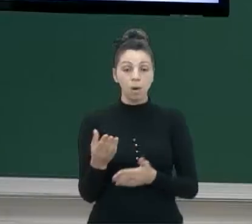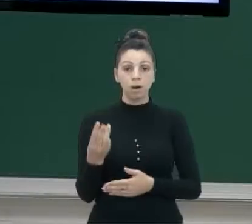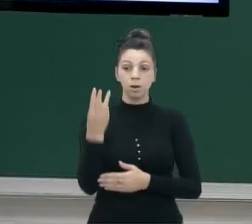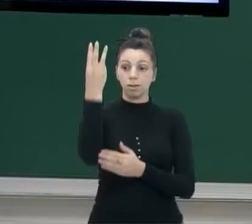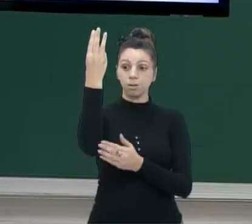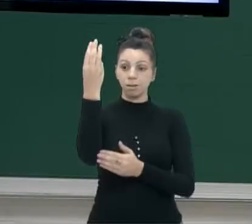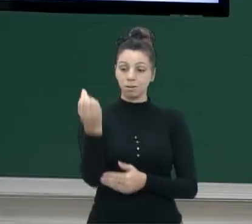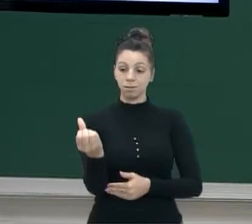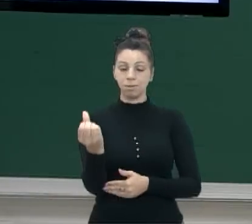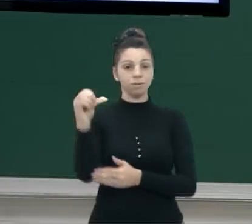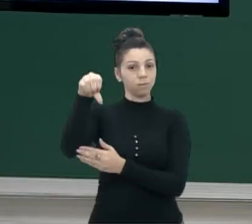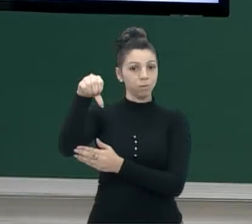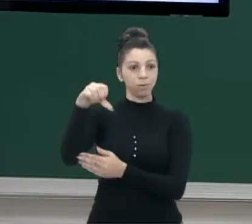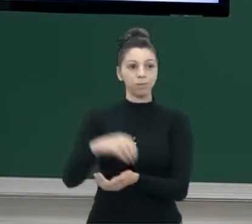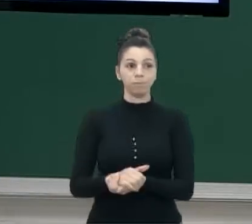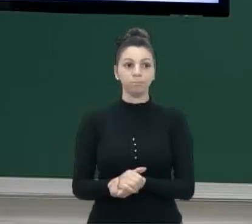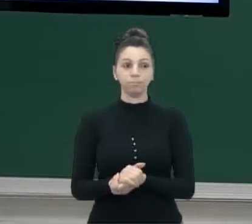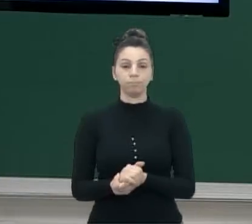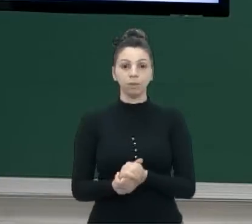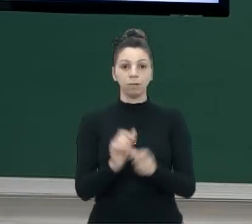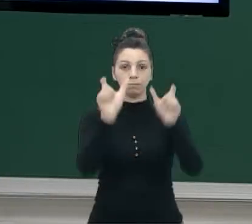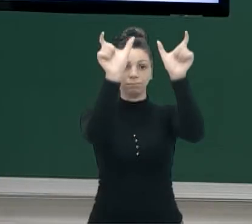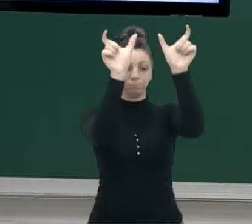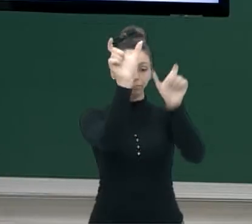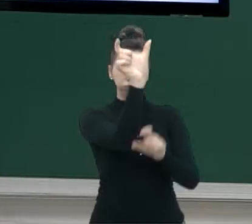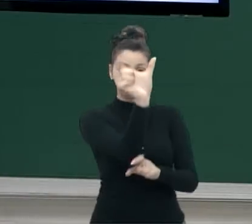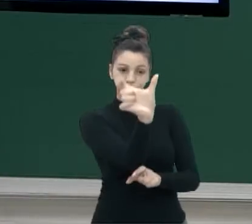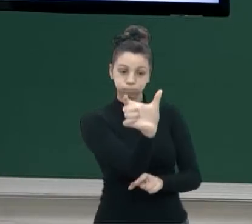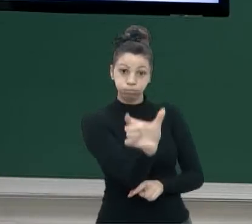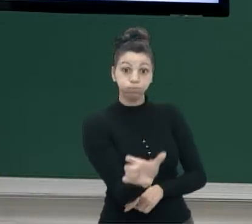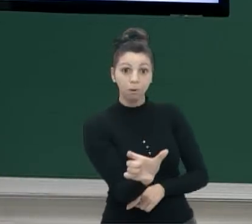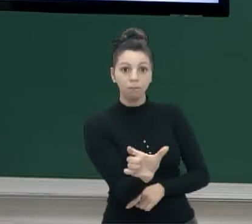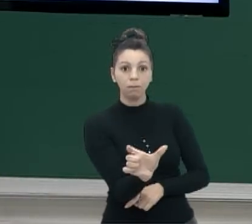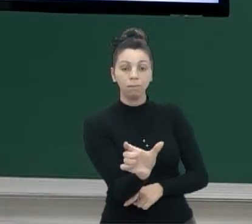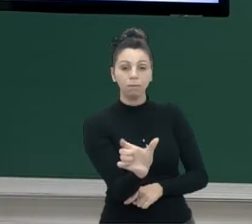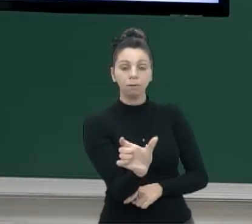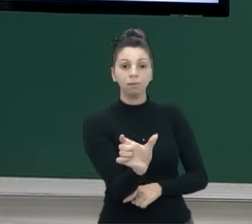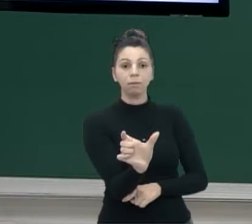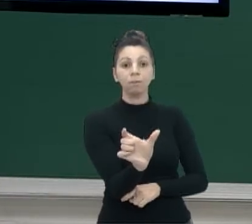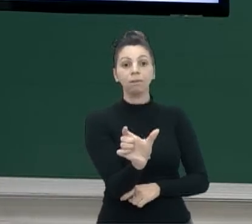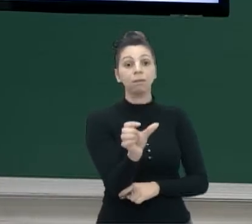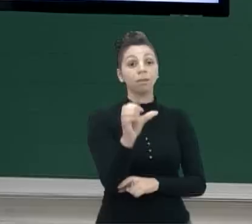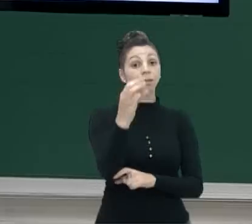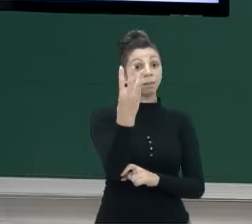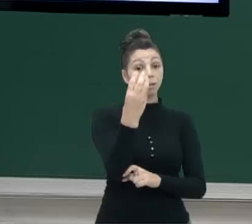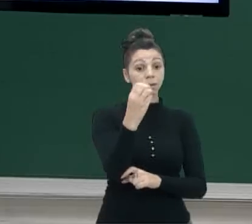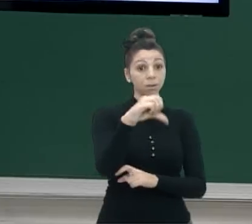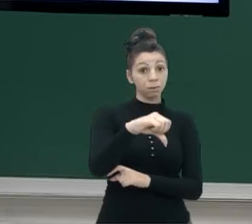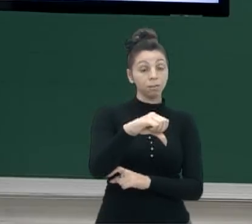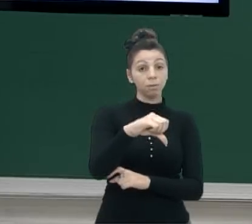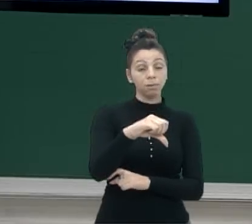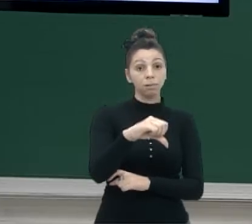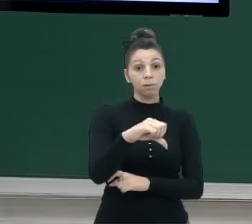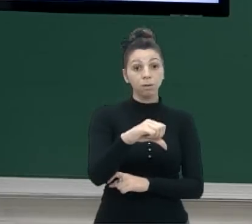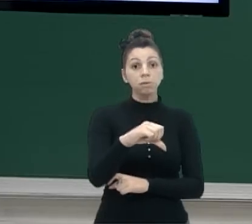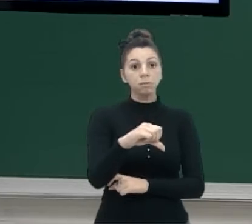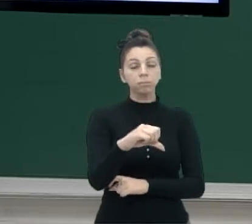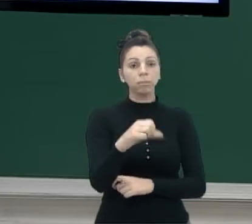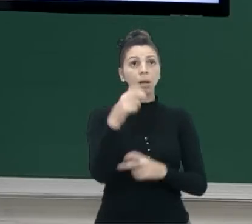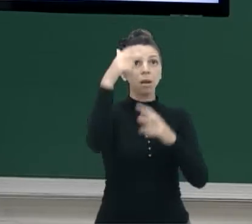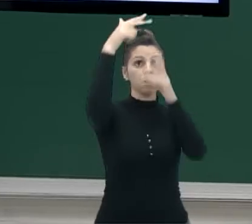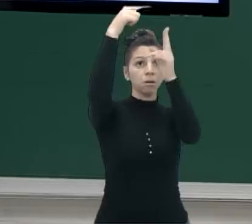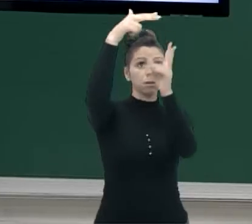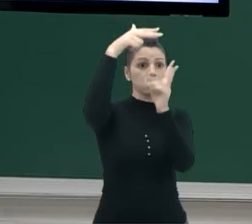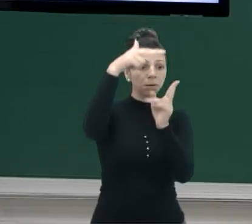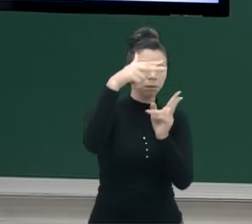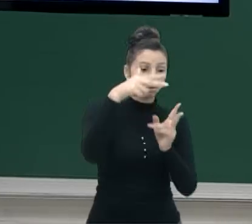se eu seguir essa linha, pegou aqui os 3/9? Pegou. Então, quer dizer que representam a mesma quantidade de